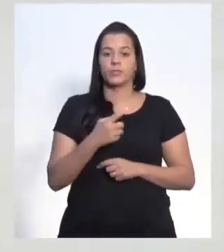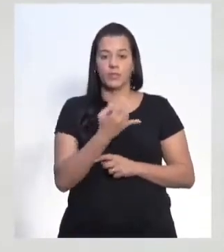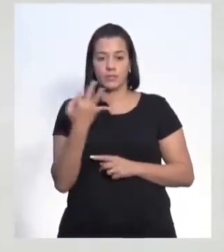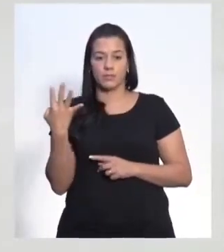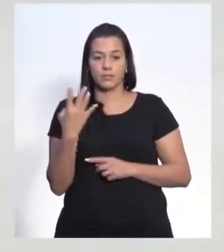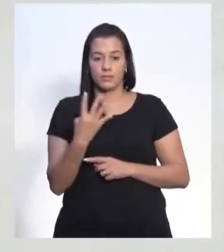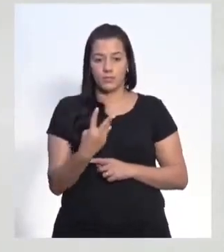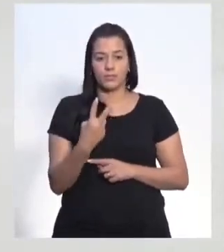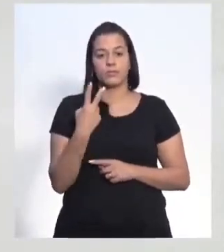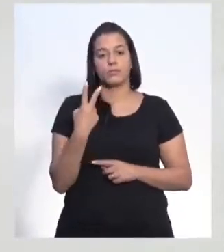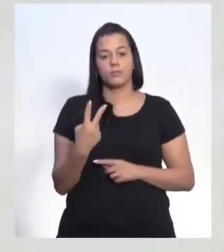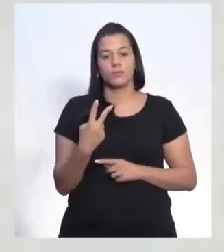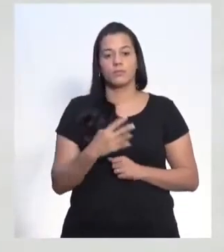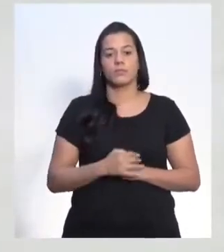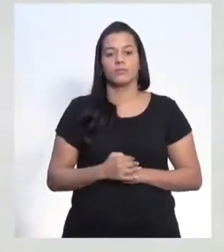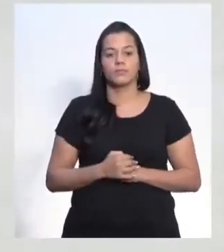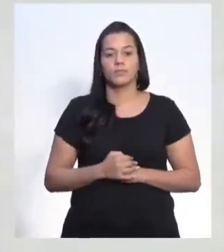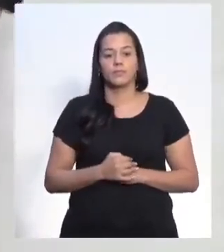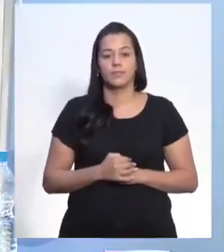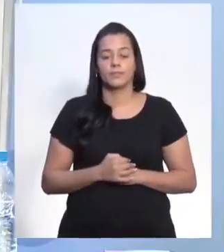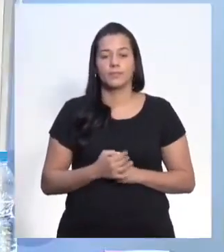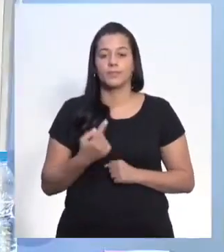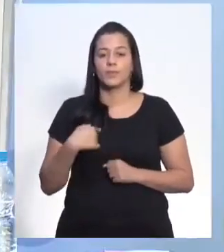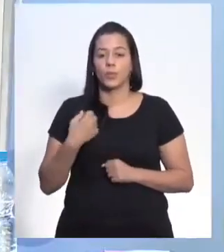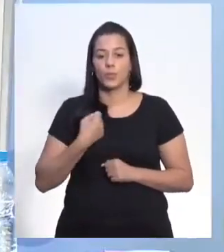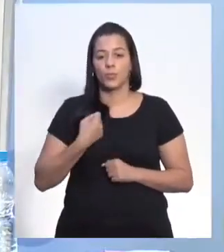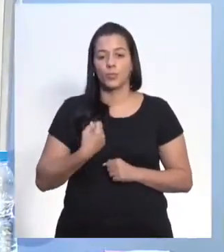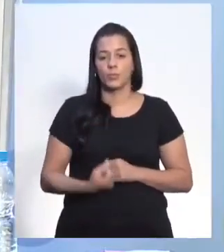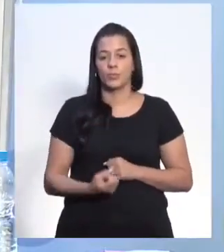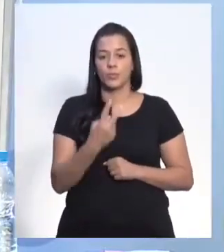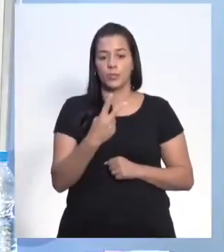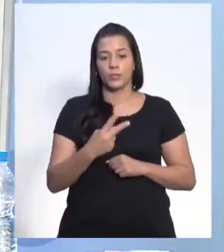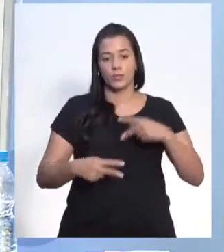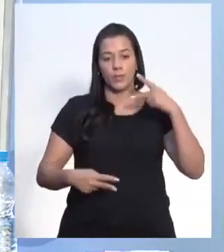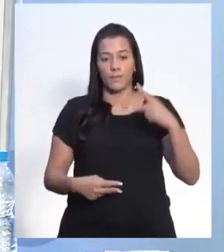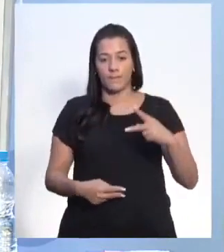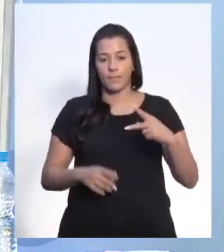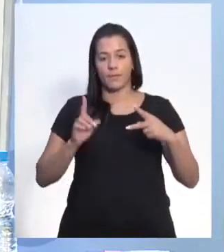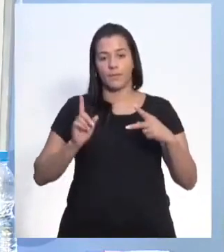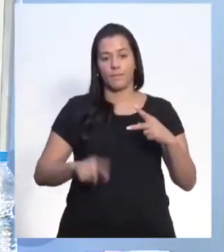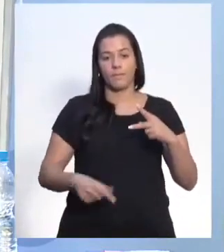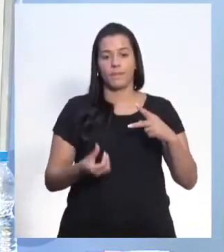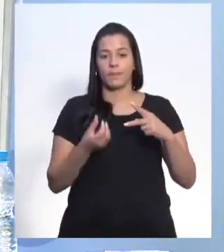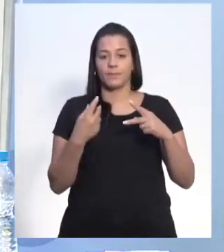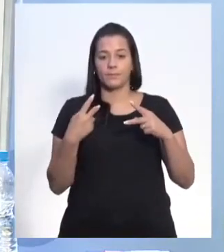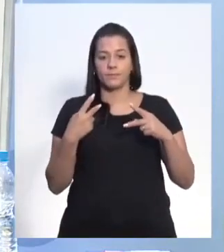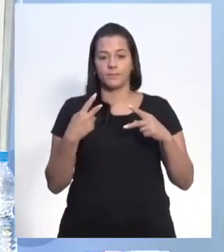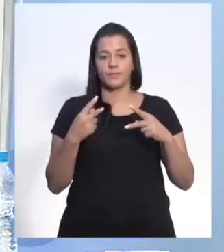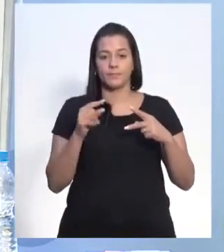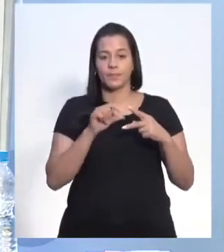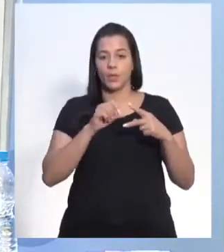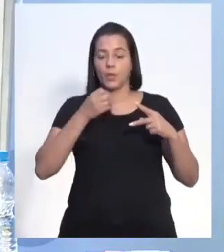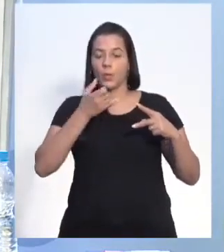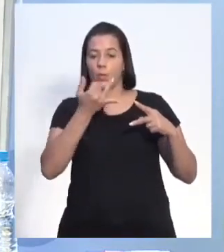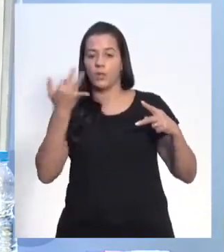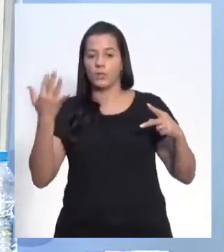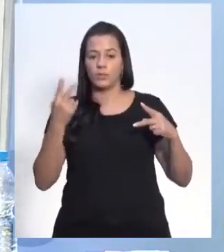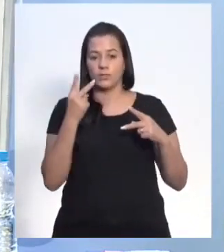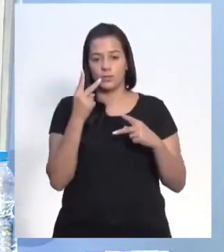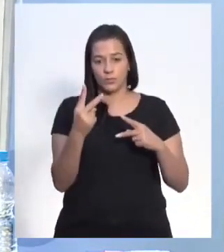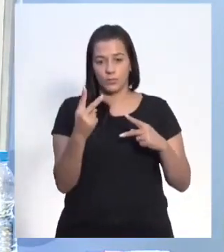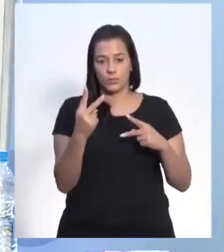quatro. Então, o N de E é 2. Então, a nossa probabilidade vai ser a quantidade do evento, que são